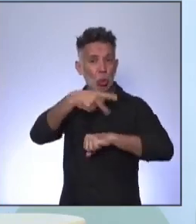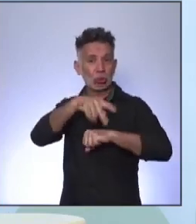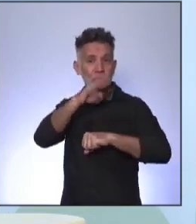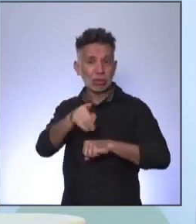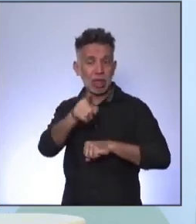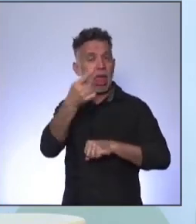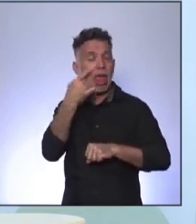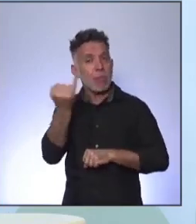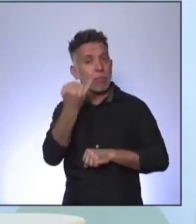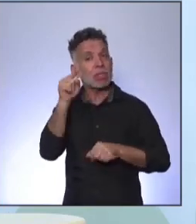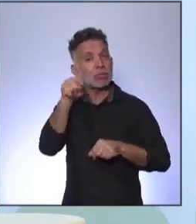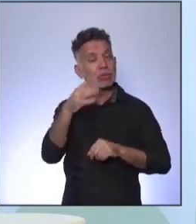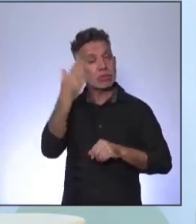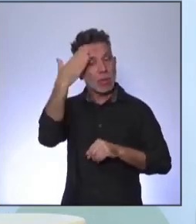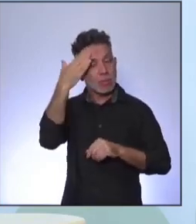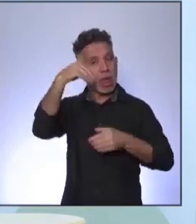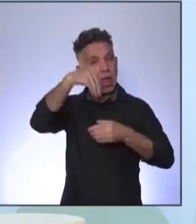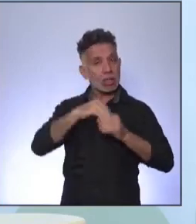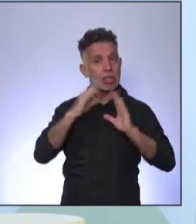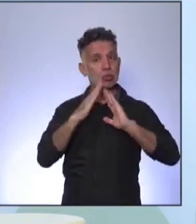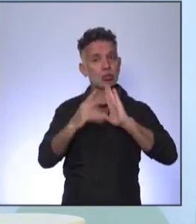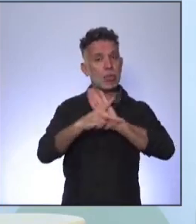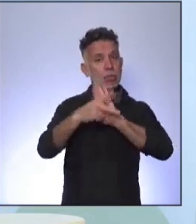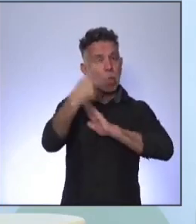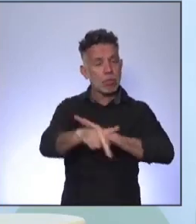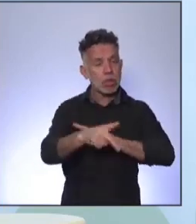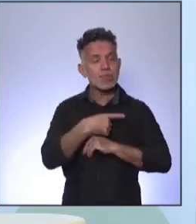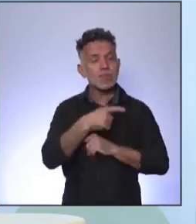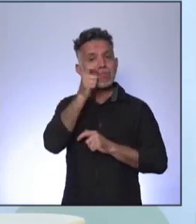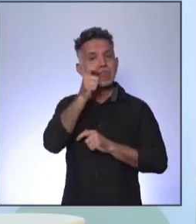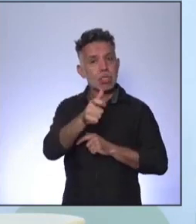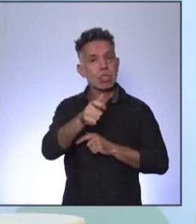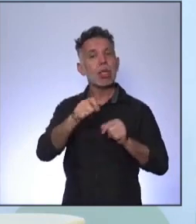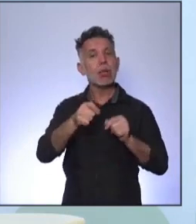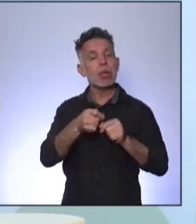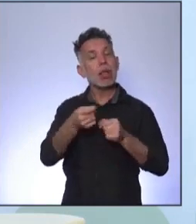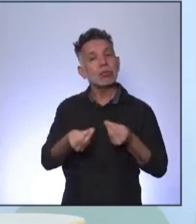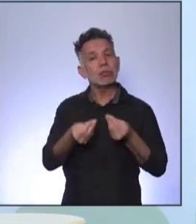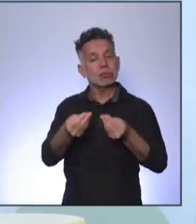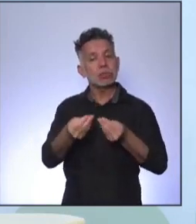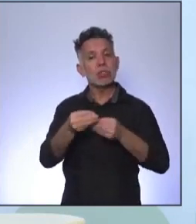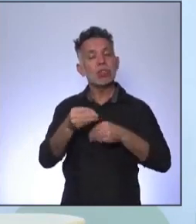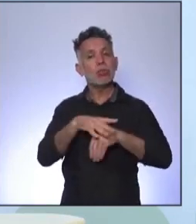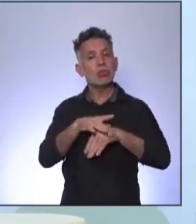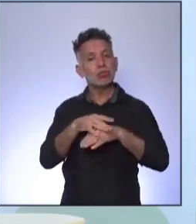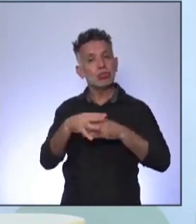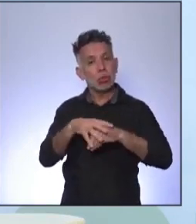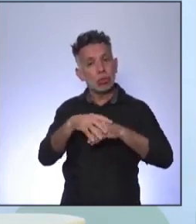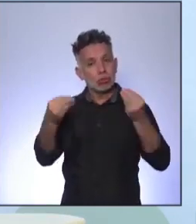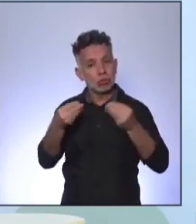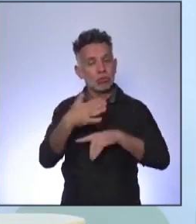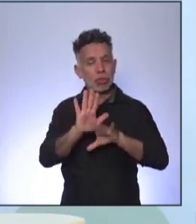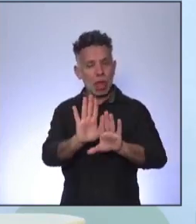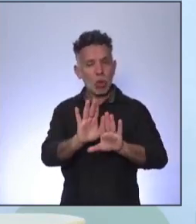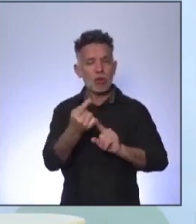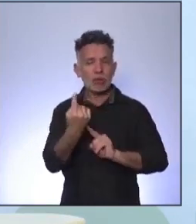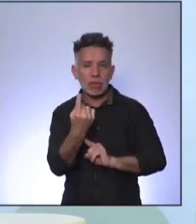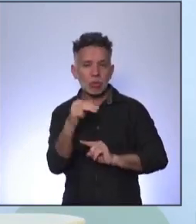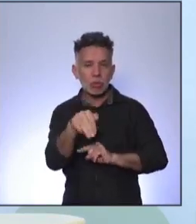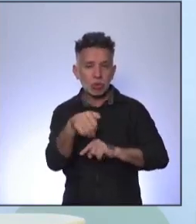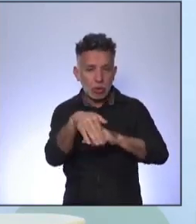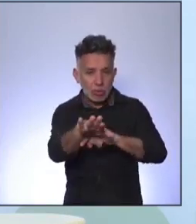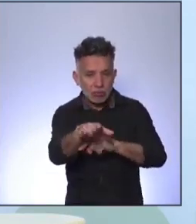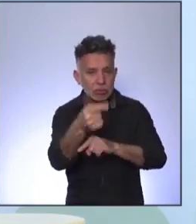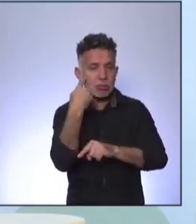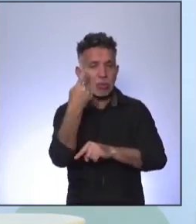essa receita e produzir ela em casa é muito interessante. Então, assim, a gente vai abrir, a gente vai dar mais um minutinho para